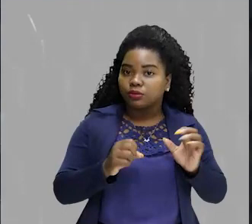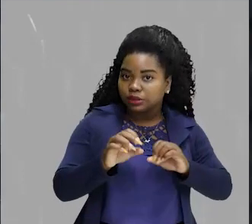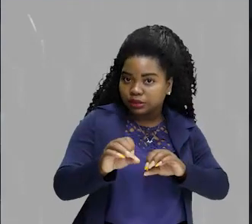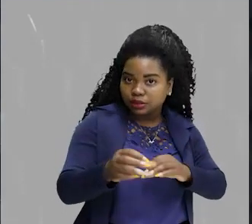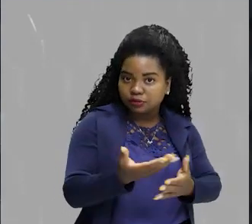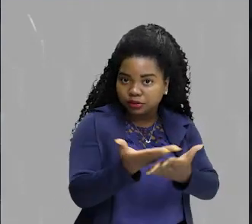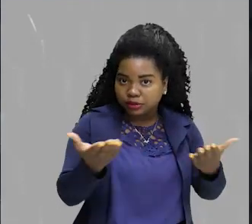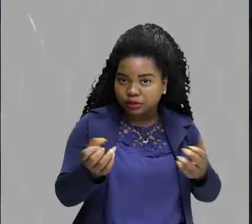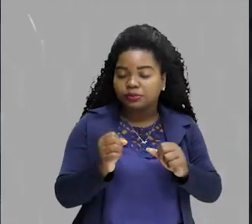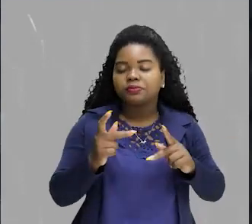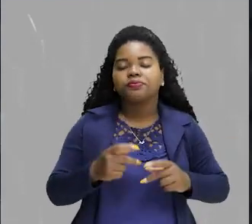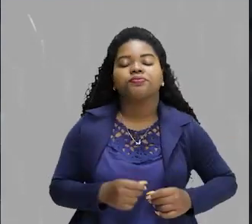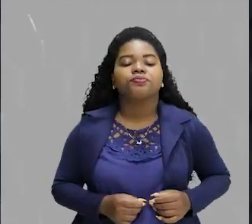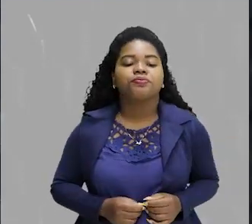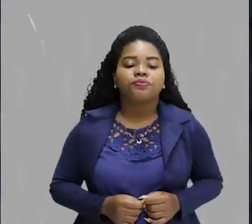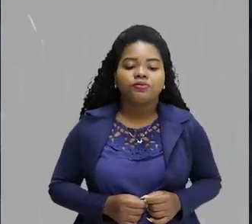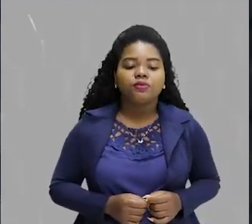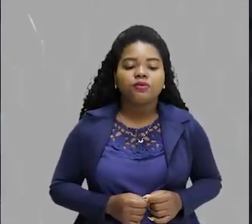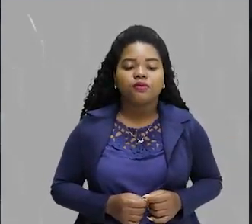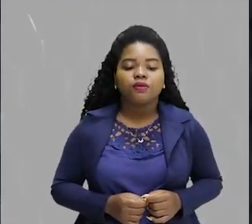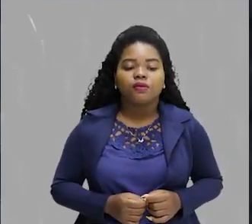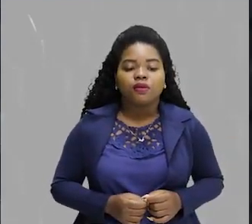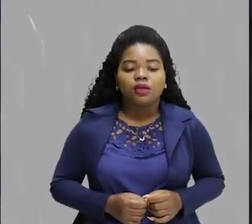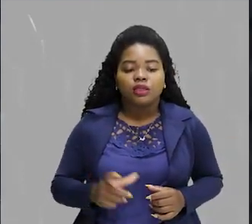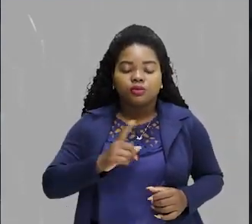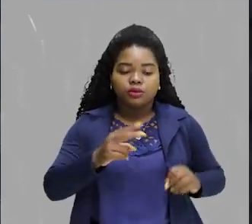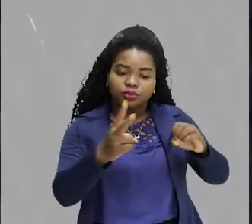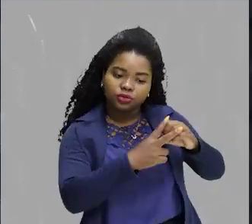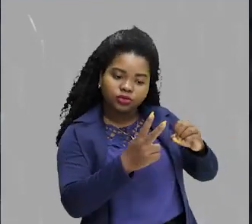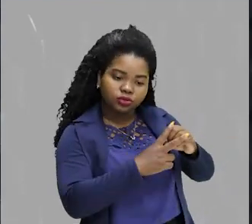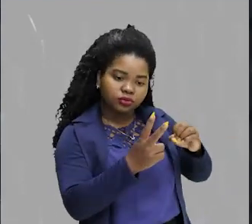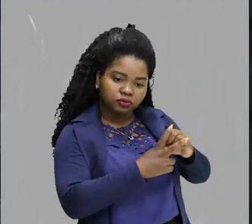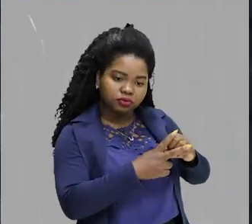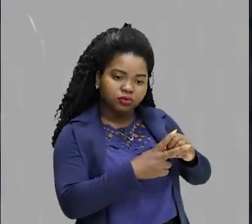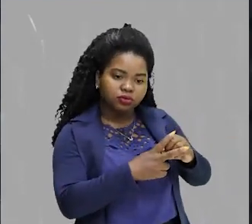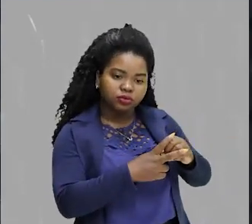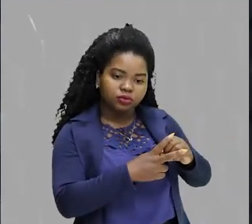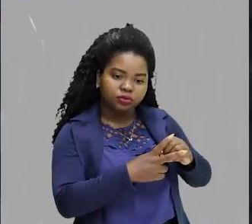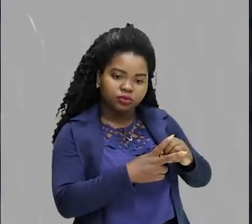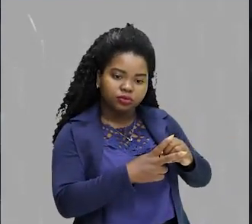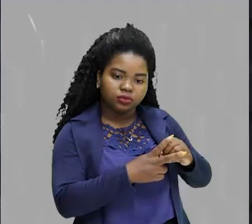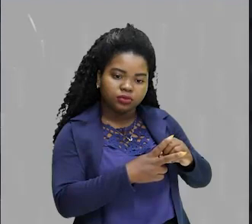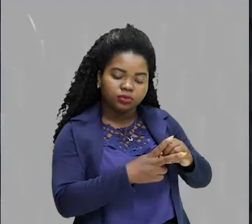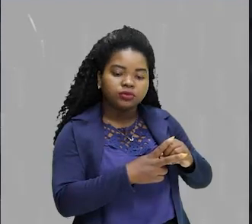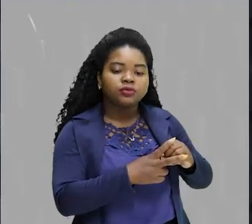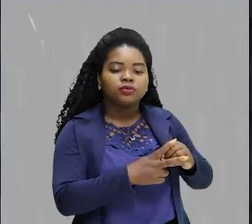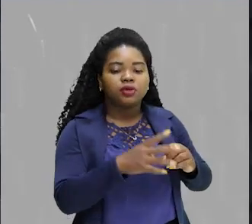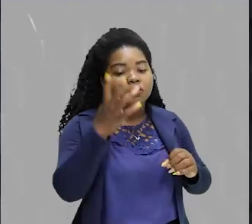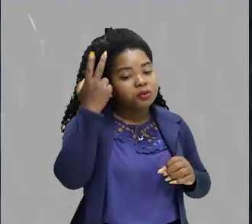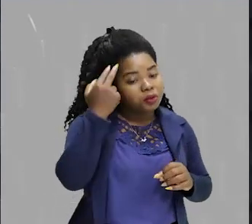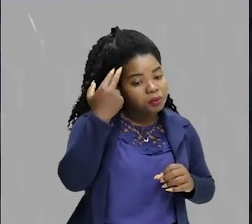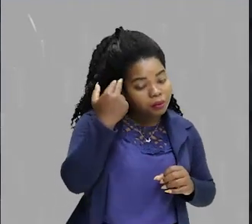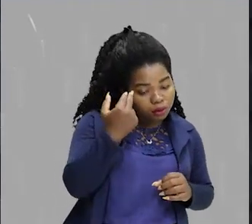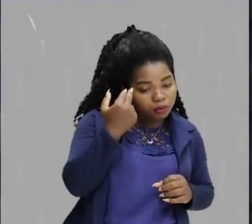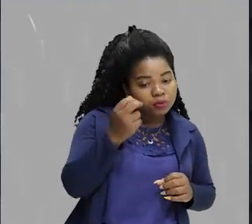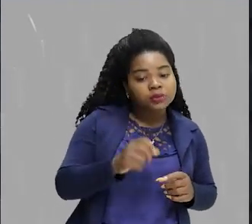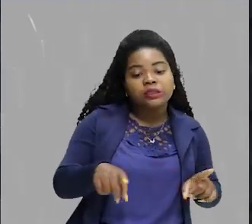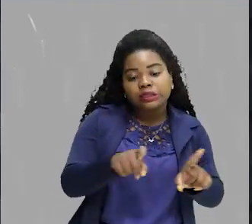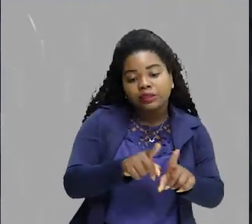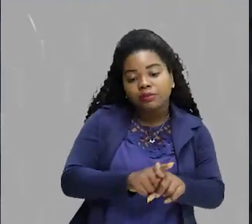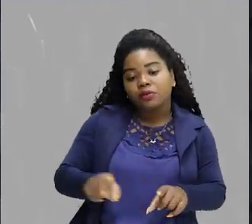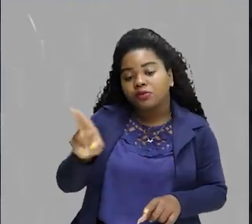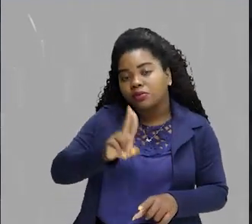negações, nós vamos ter o verbo na sua forma original, ou seja, ele não é conjugado, E nós vamos usar um